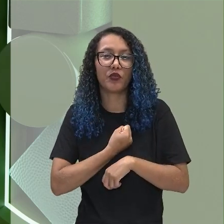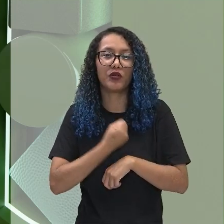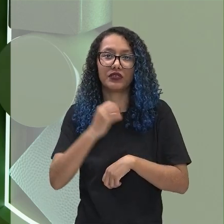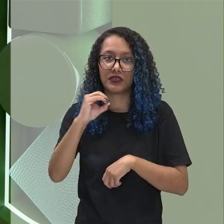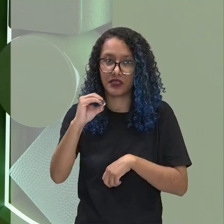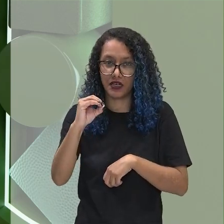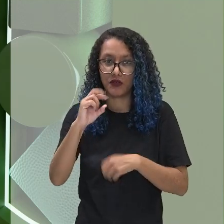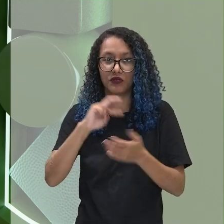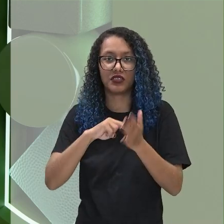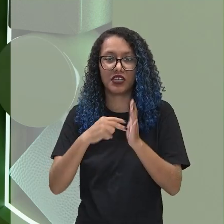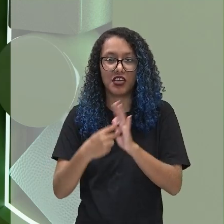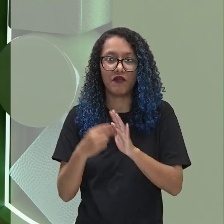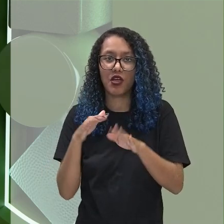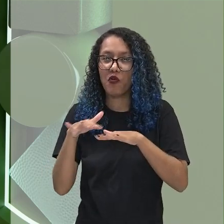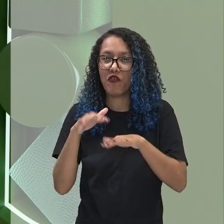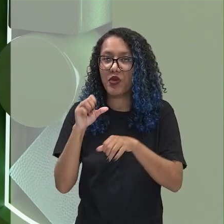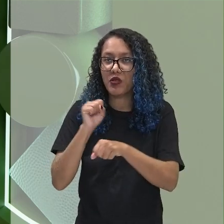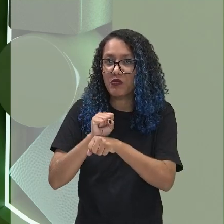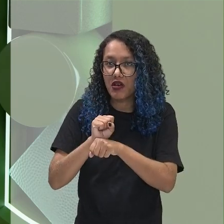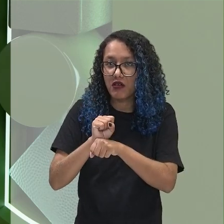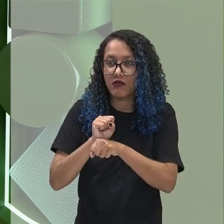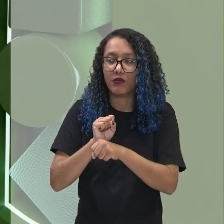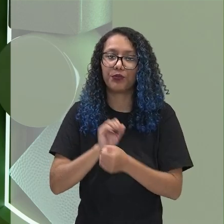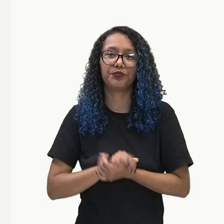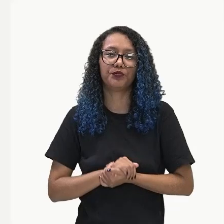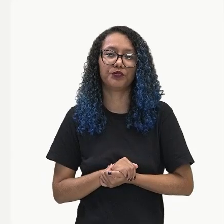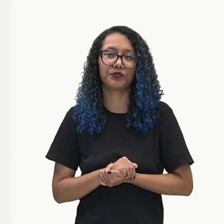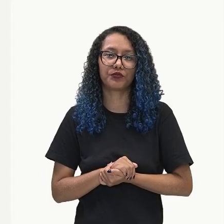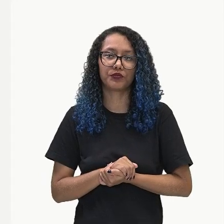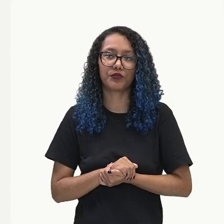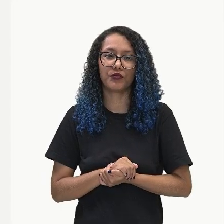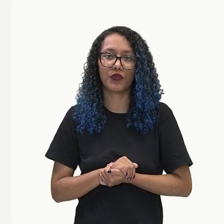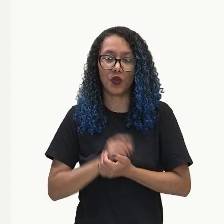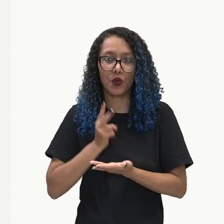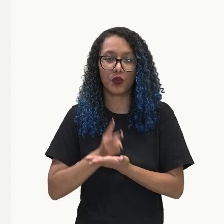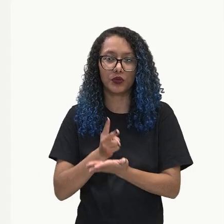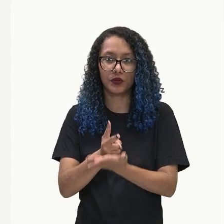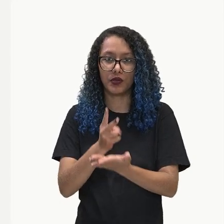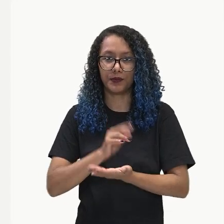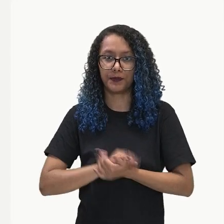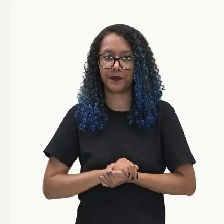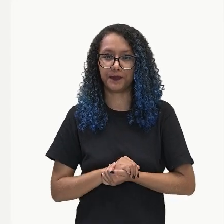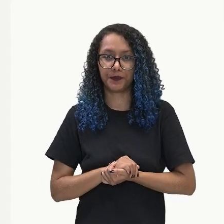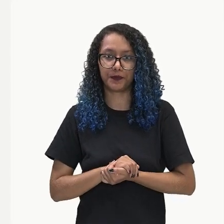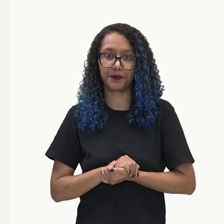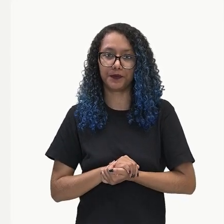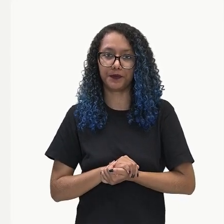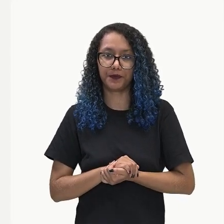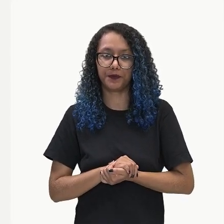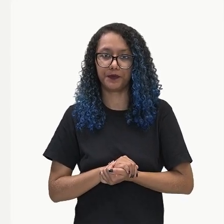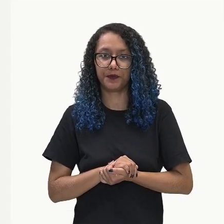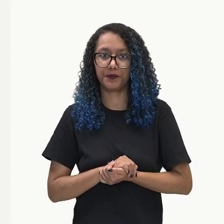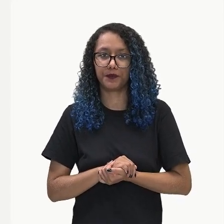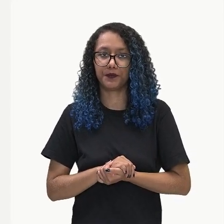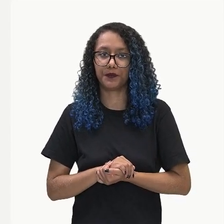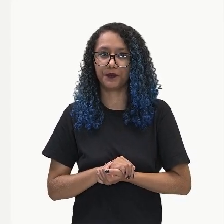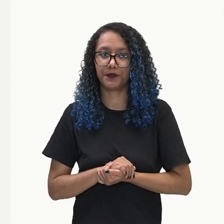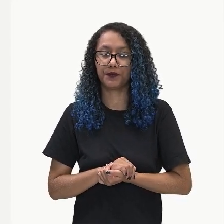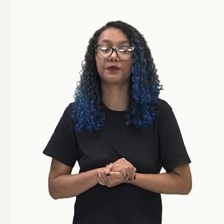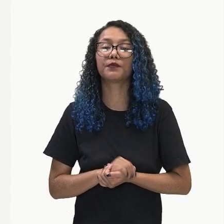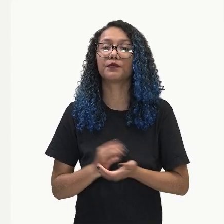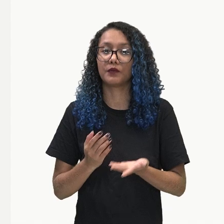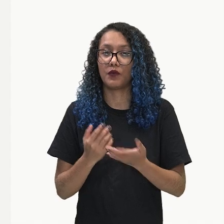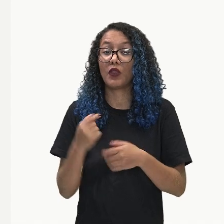ver mais outra informação sobre as nossas escalas. No